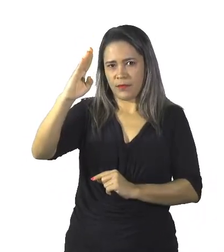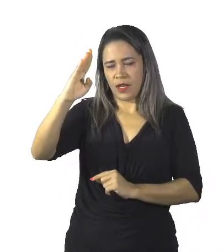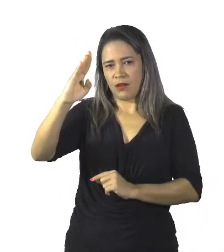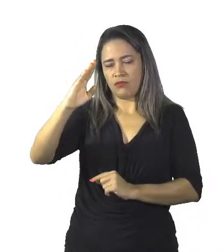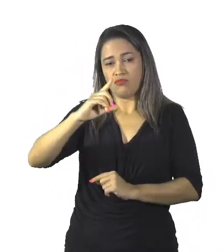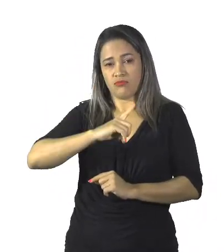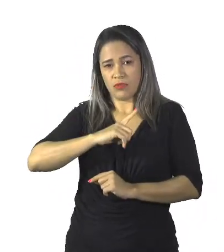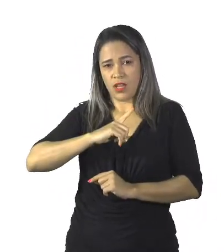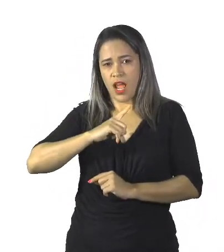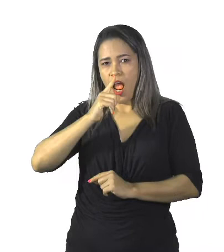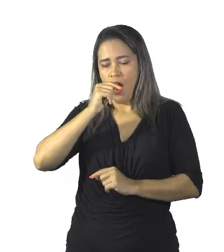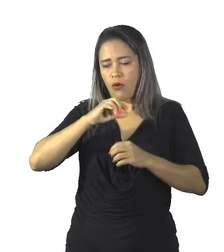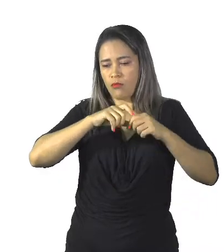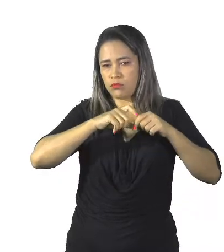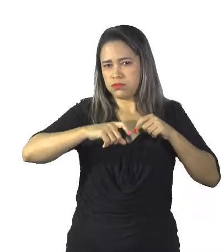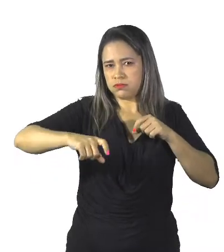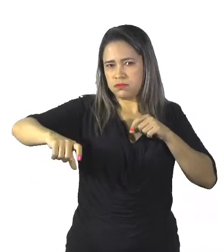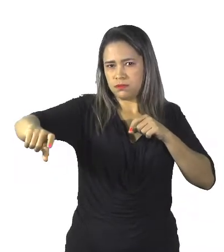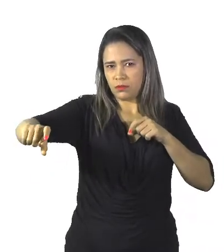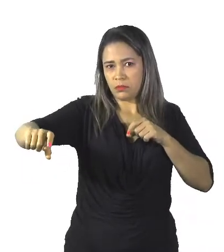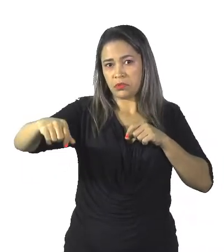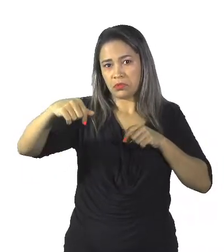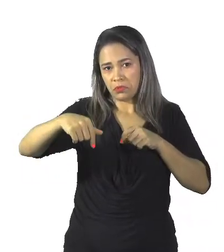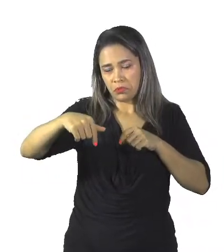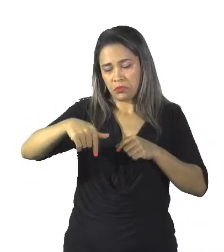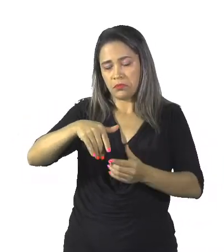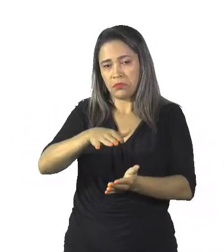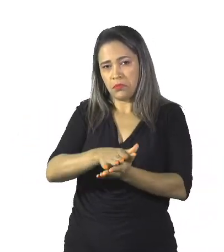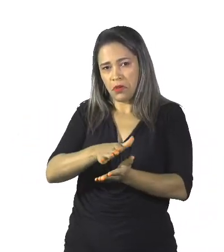água para o consumo humano do nosso município.